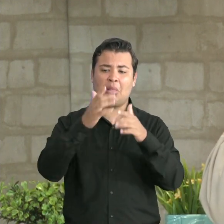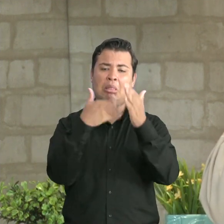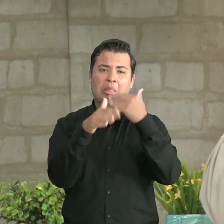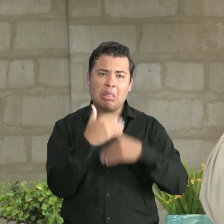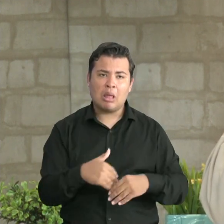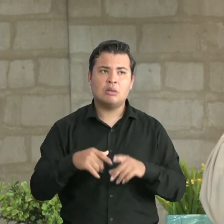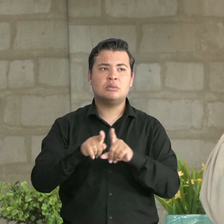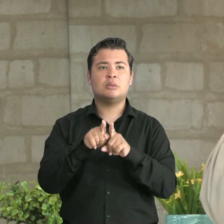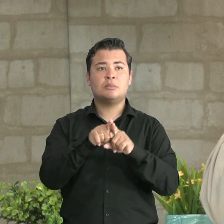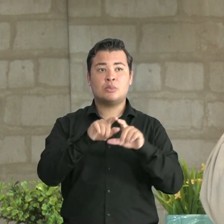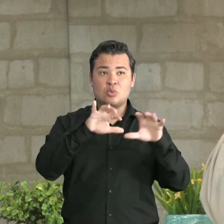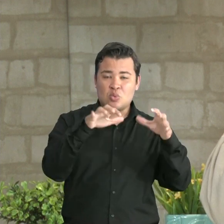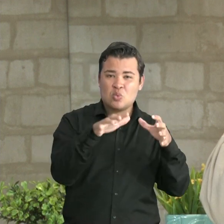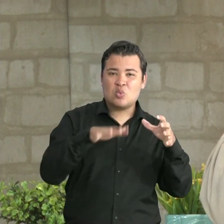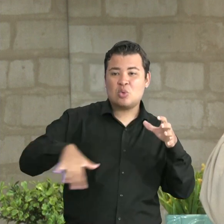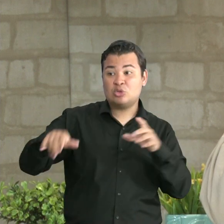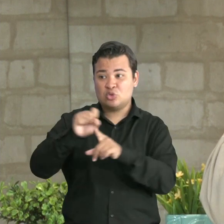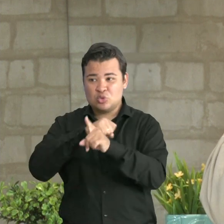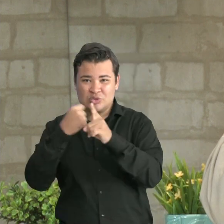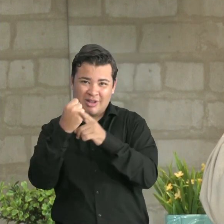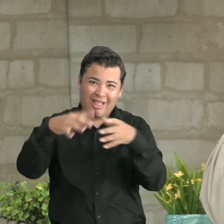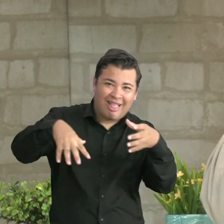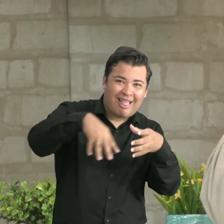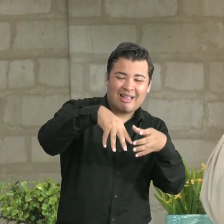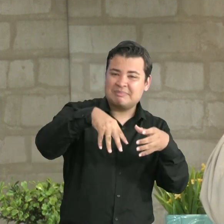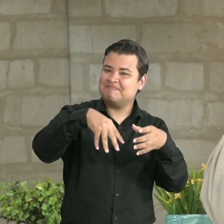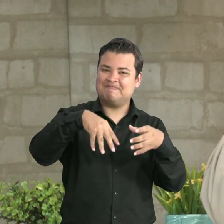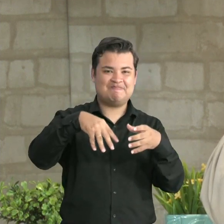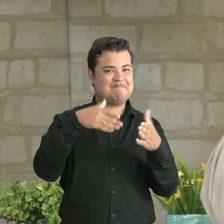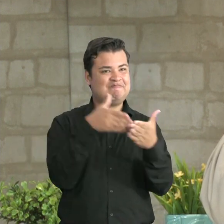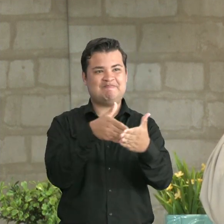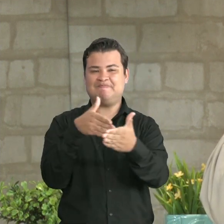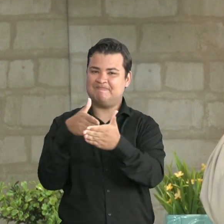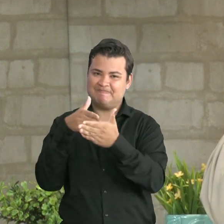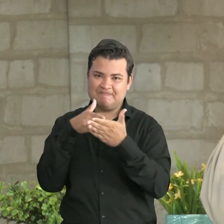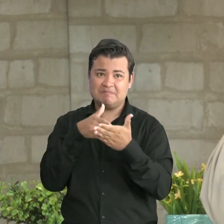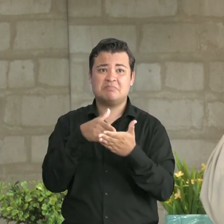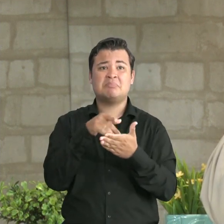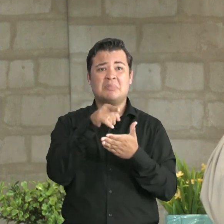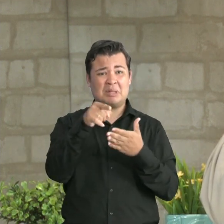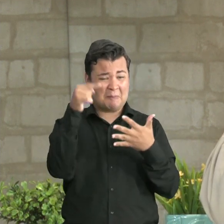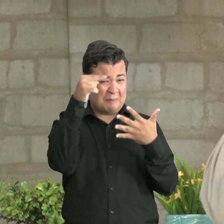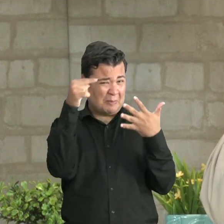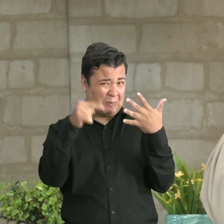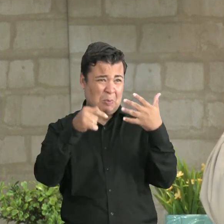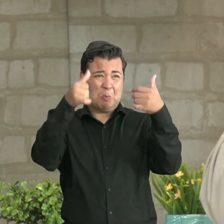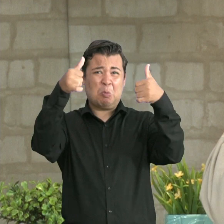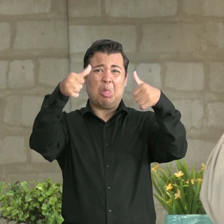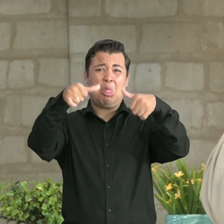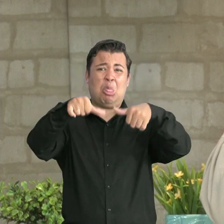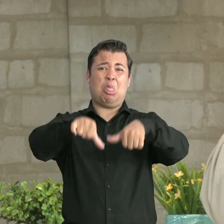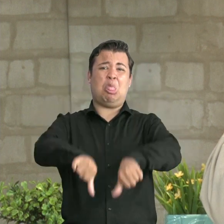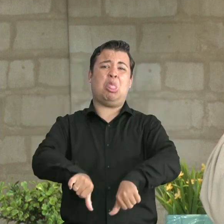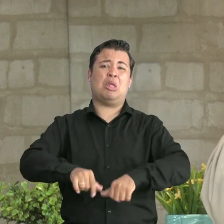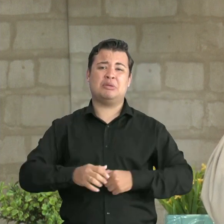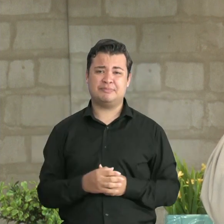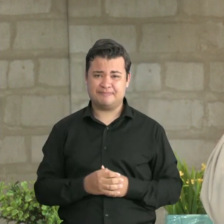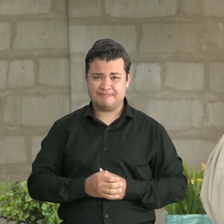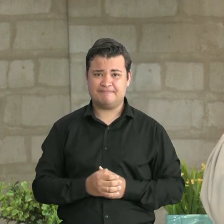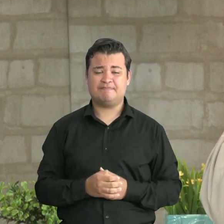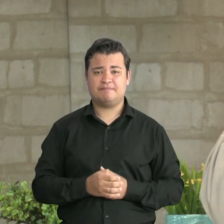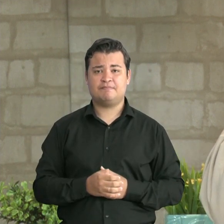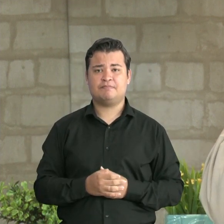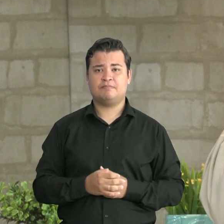participação social, de direitos mínimos garantidos. Pioramos em todos esses índices que costumamos referir à